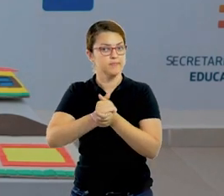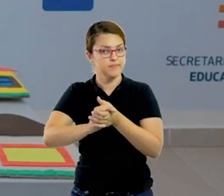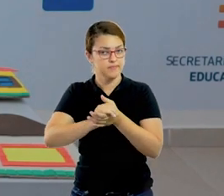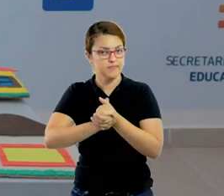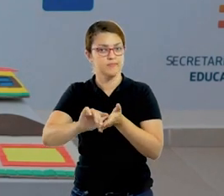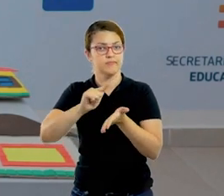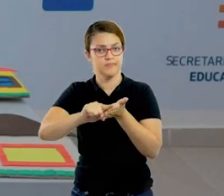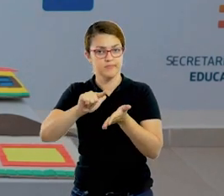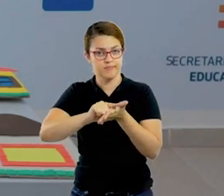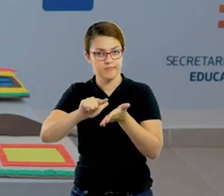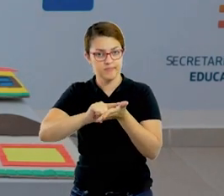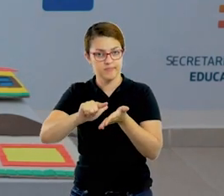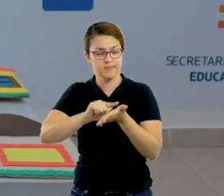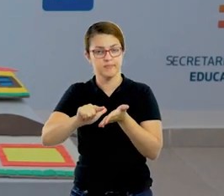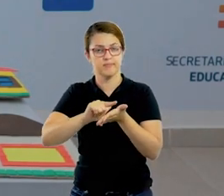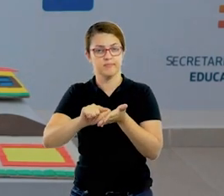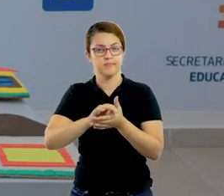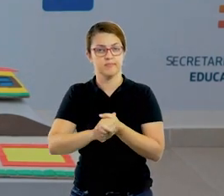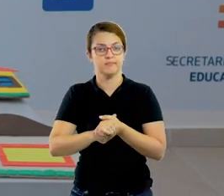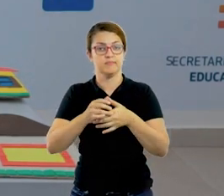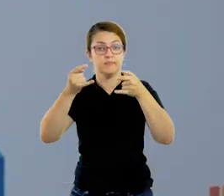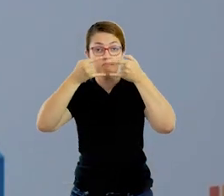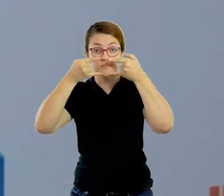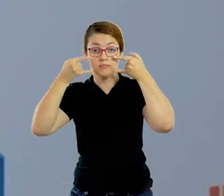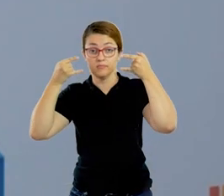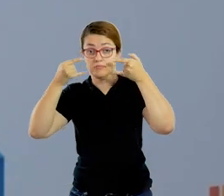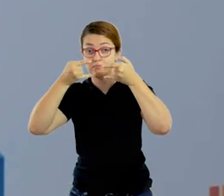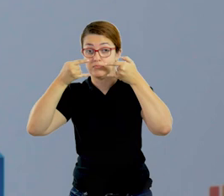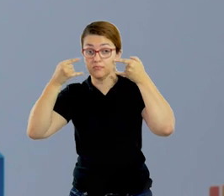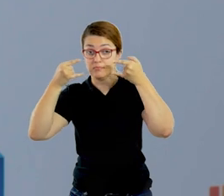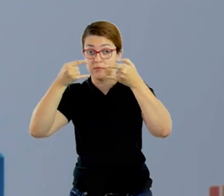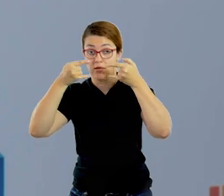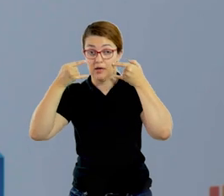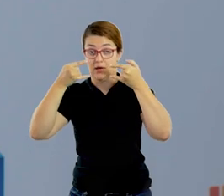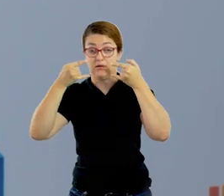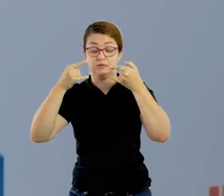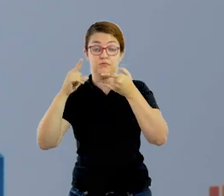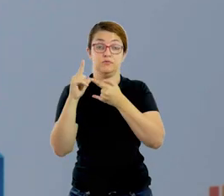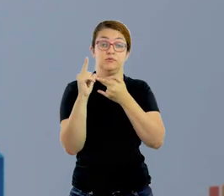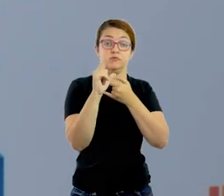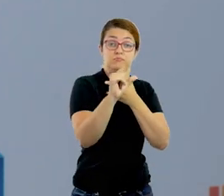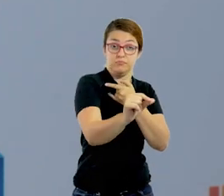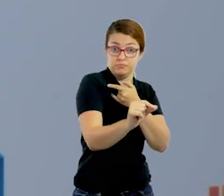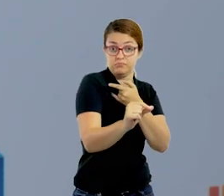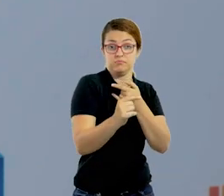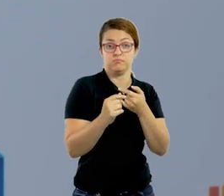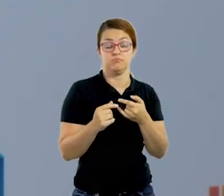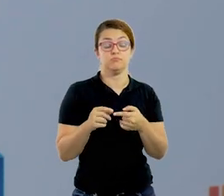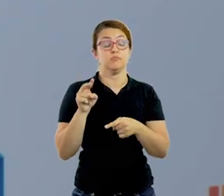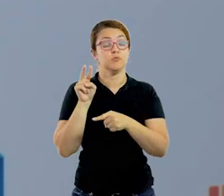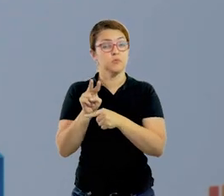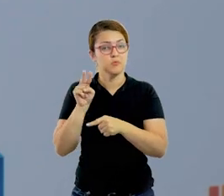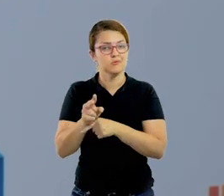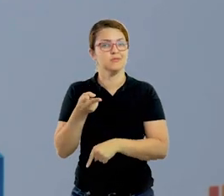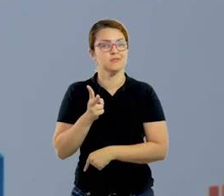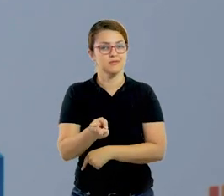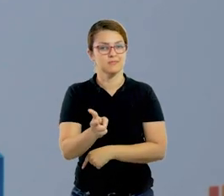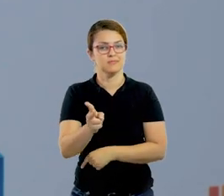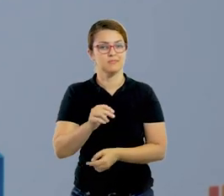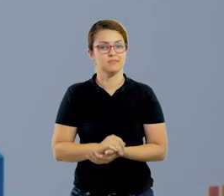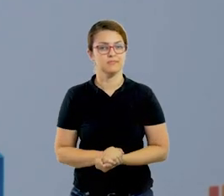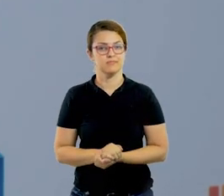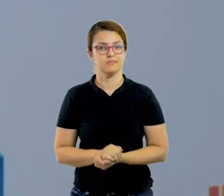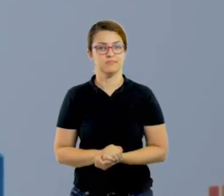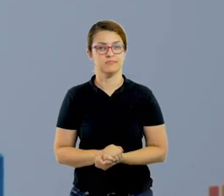das mãos, lave muito bem as mãos, né? Use máscara quando você for sair de casa, cuide-se, sempre,